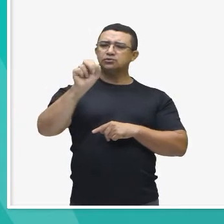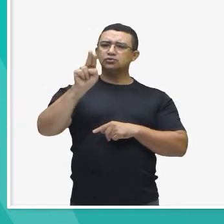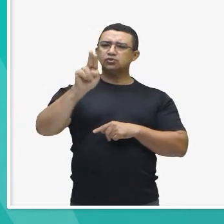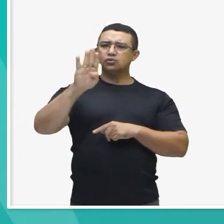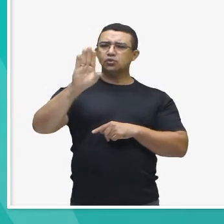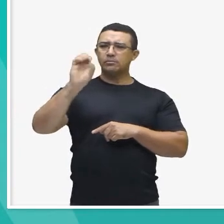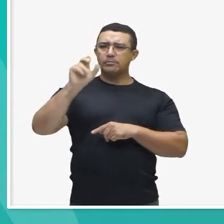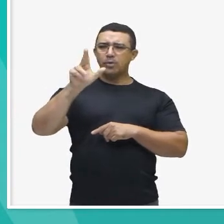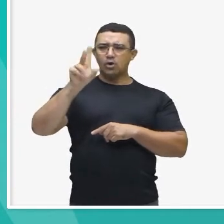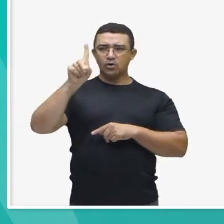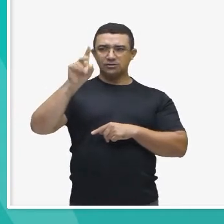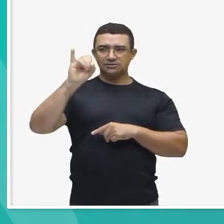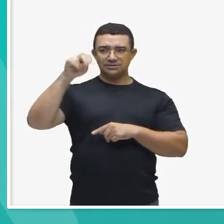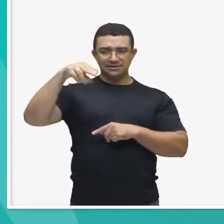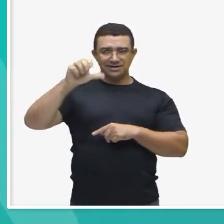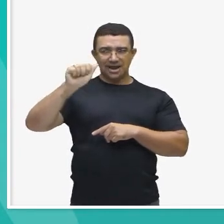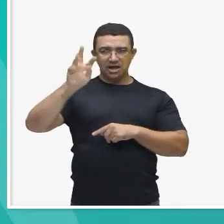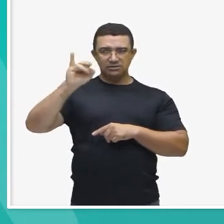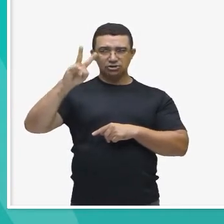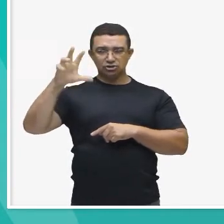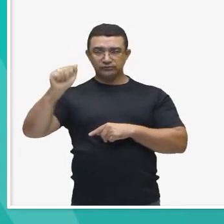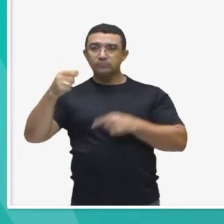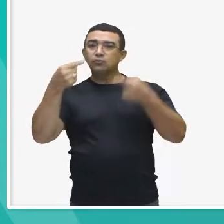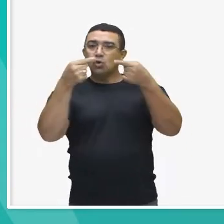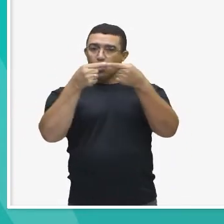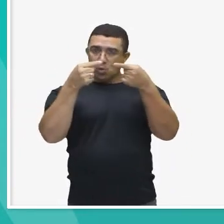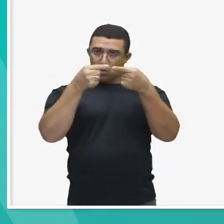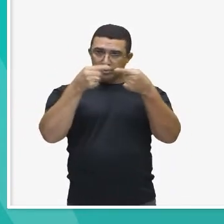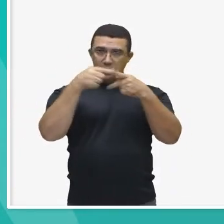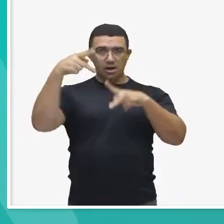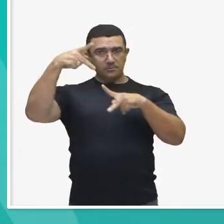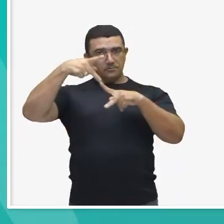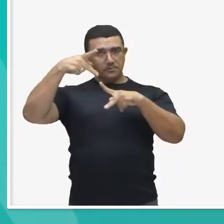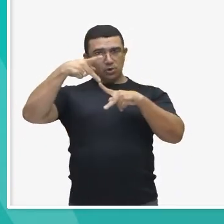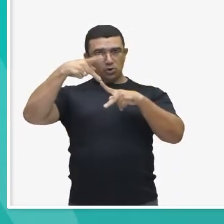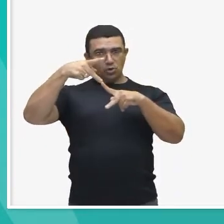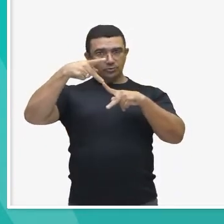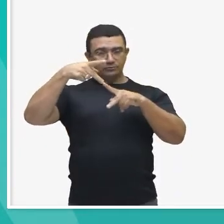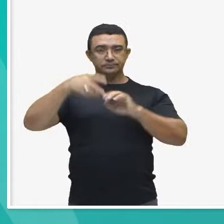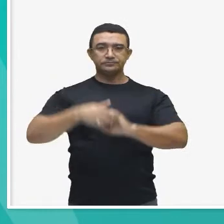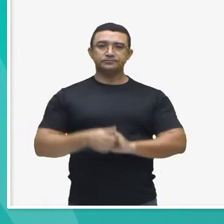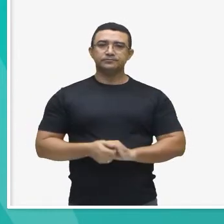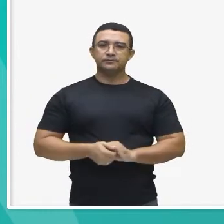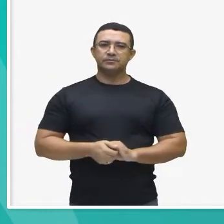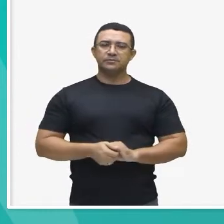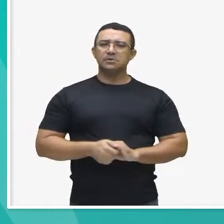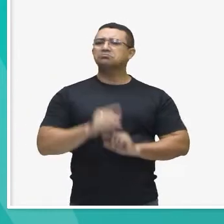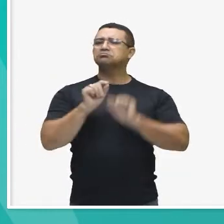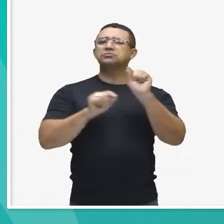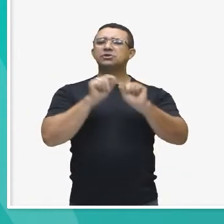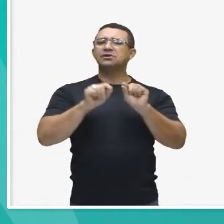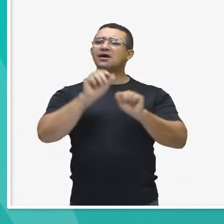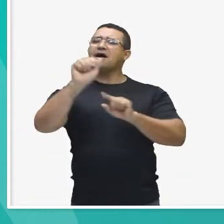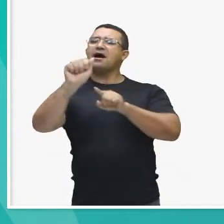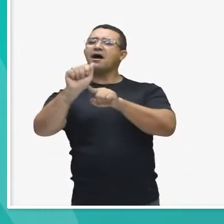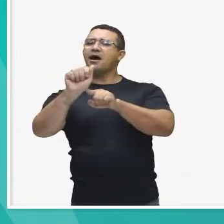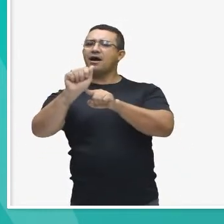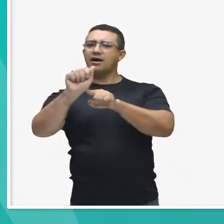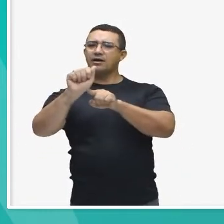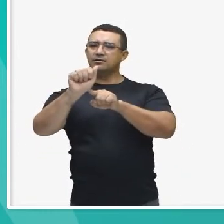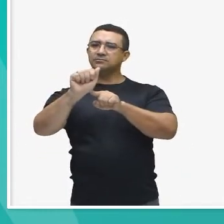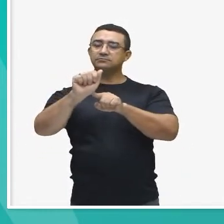subordinativa, né? Que atrai o pronome a, que a, deixe, né? Com relação a